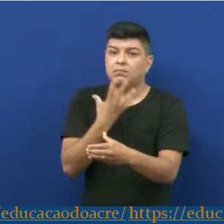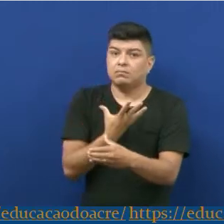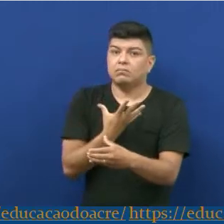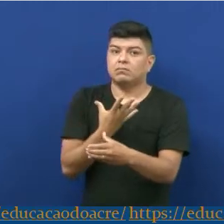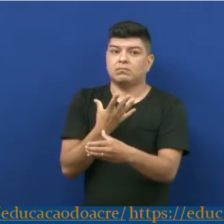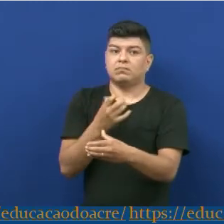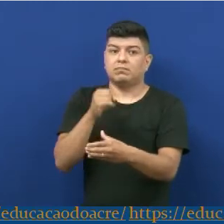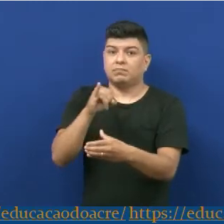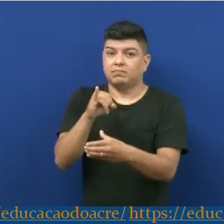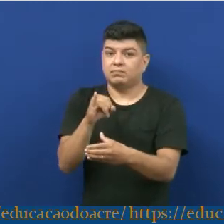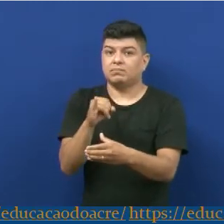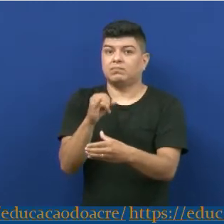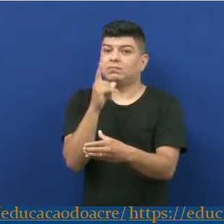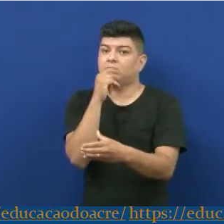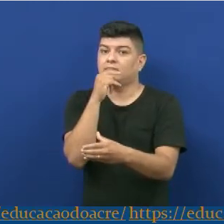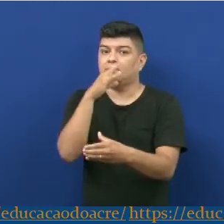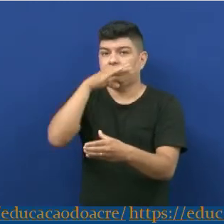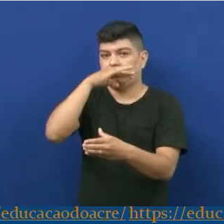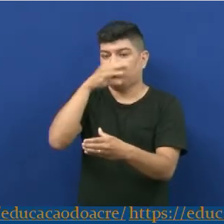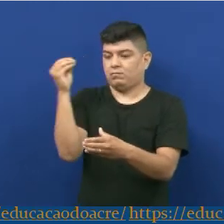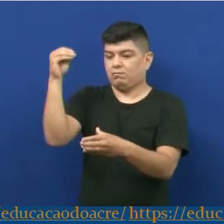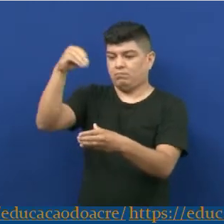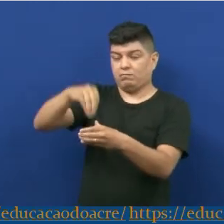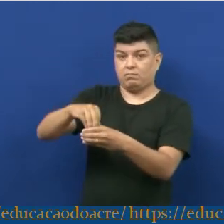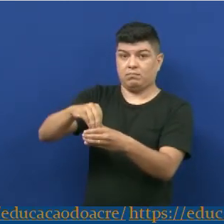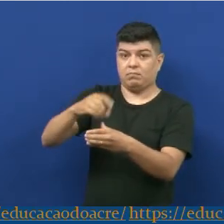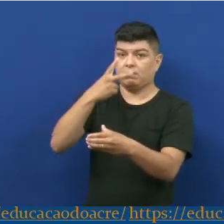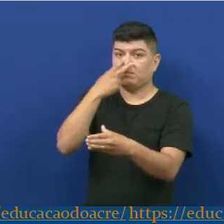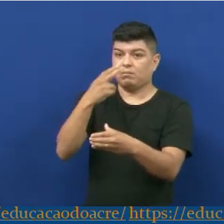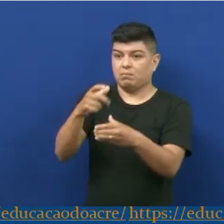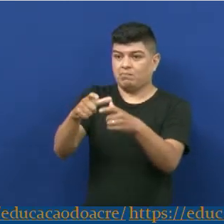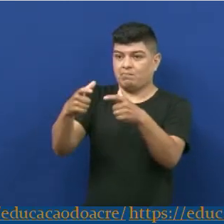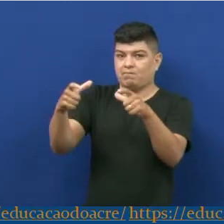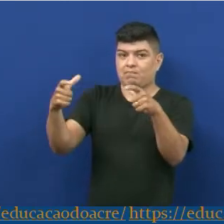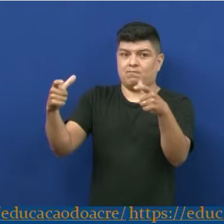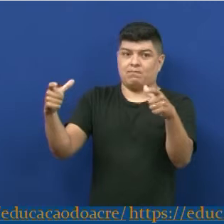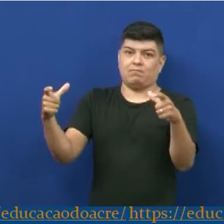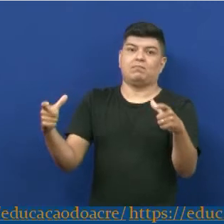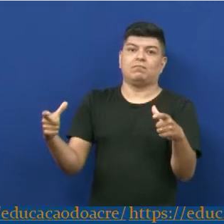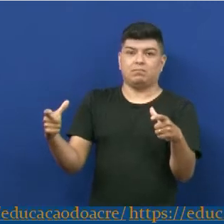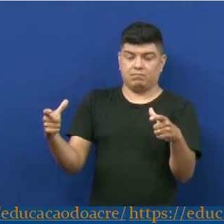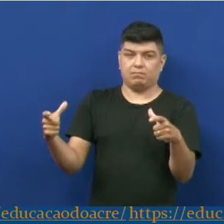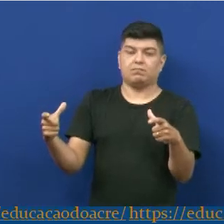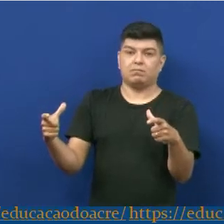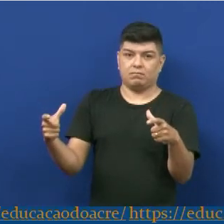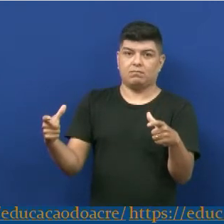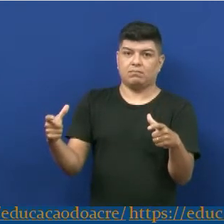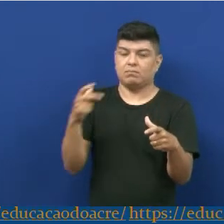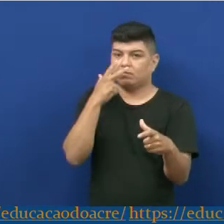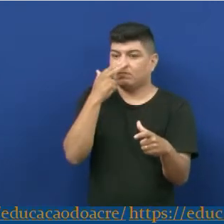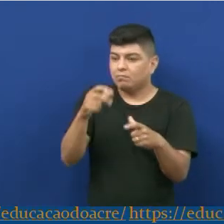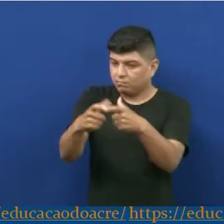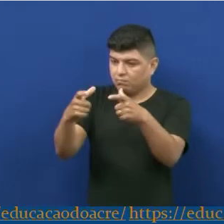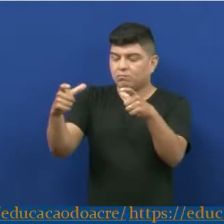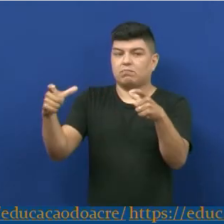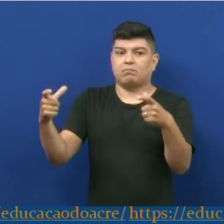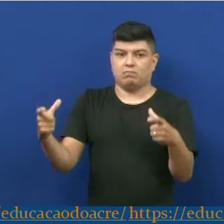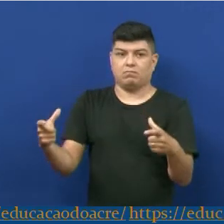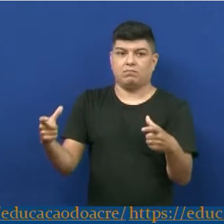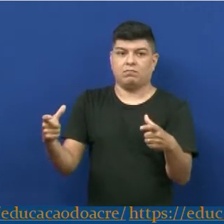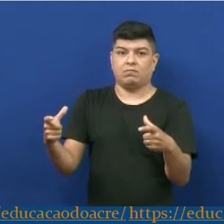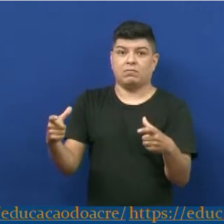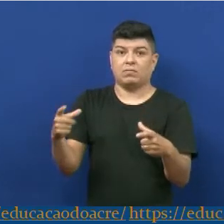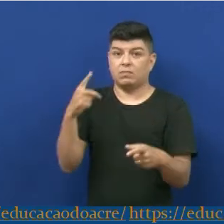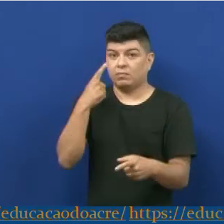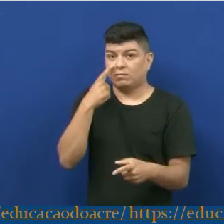quente dentro do copo interno, ele vai dilatar, ele vai aumentar de tamanho, as suas dimensões vão aumentar.